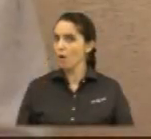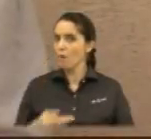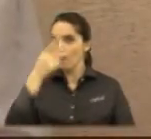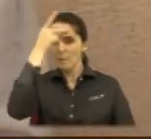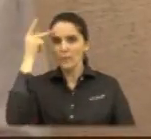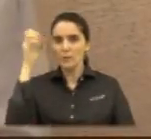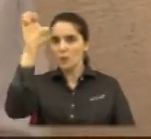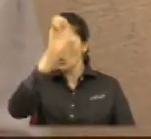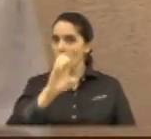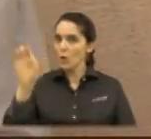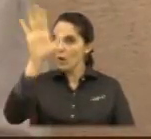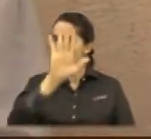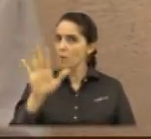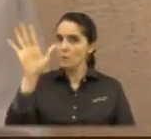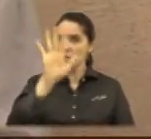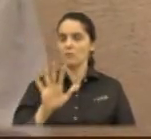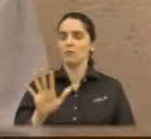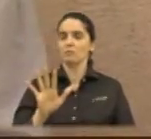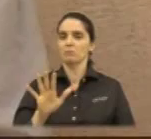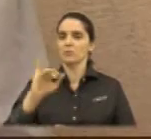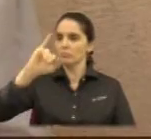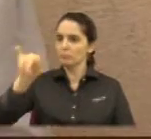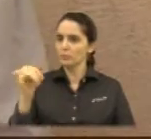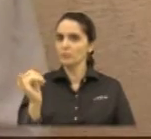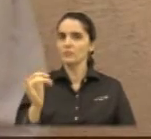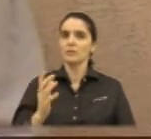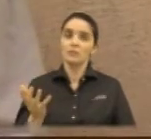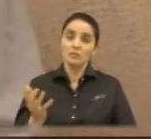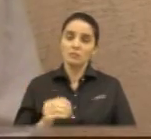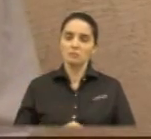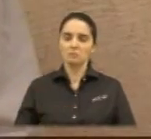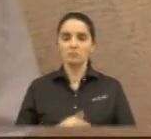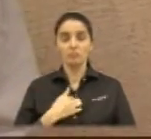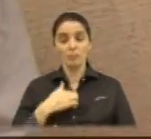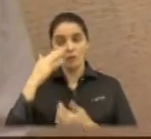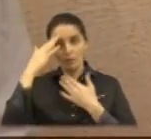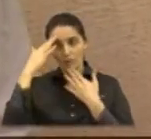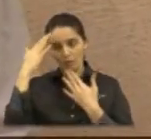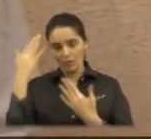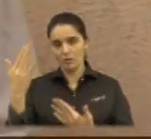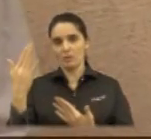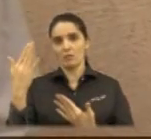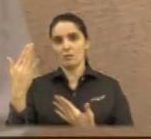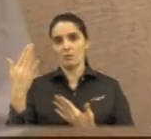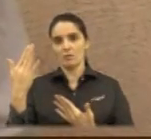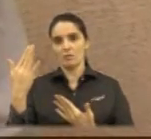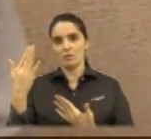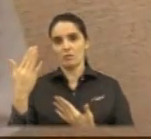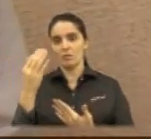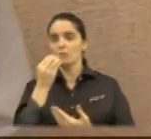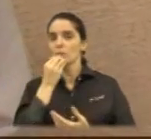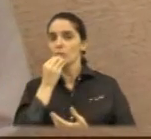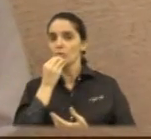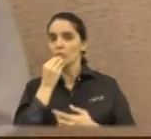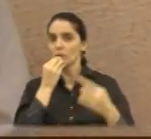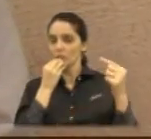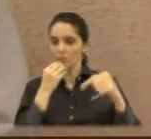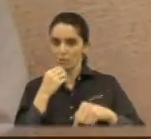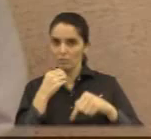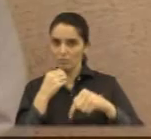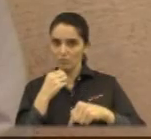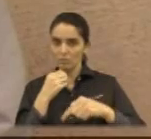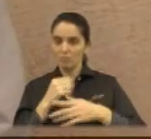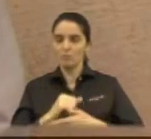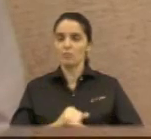também aproveitam. Isso é muito importante, né? Então, eu quero agradecer a oportunidade que estou tendo aqui, de